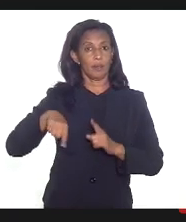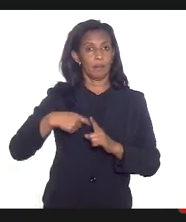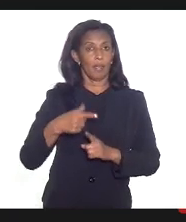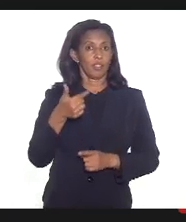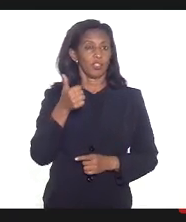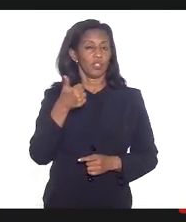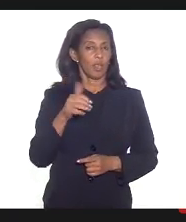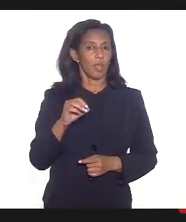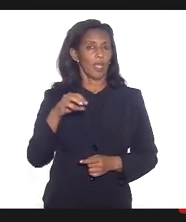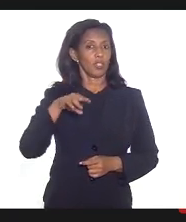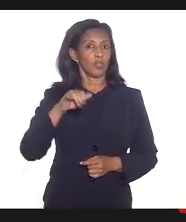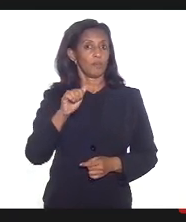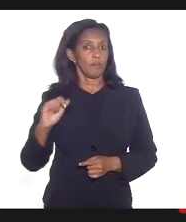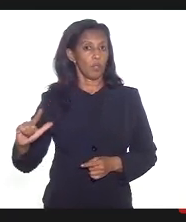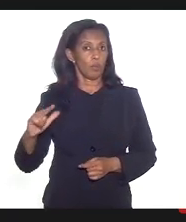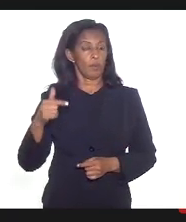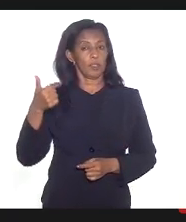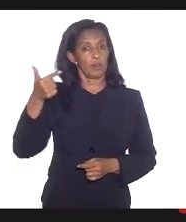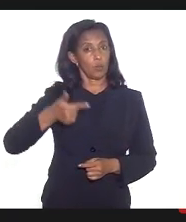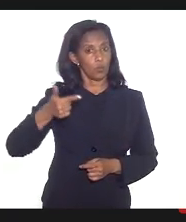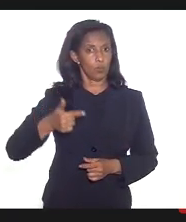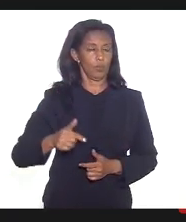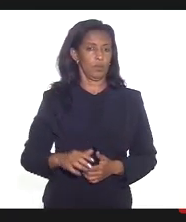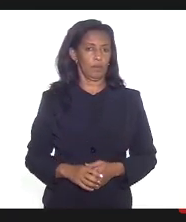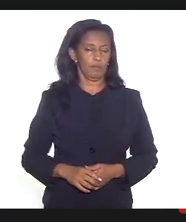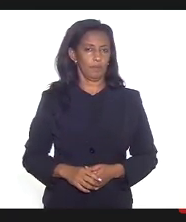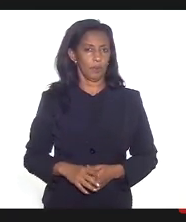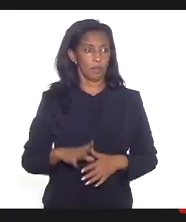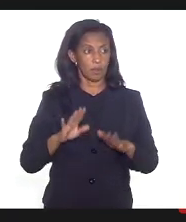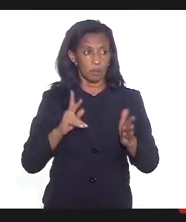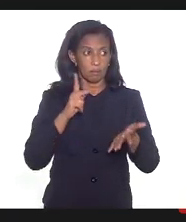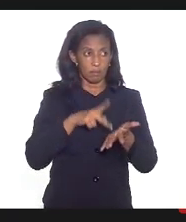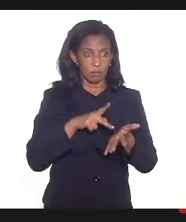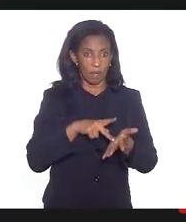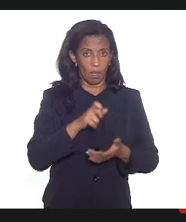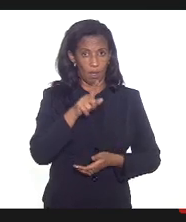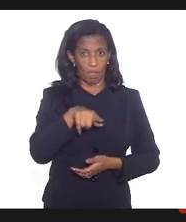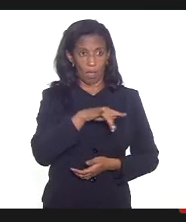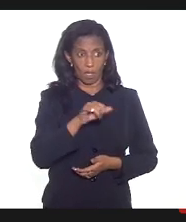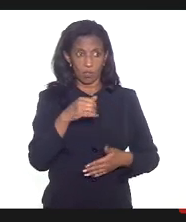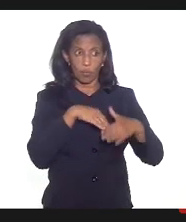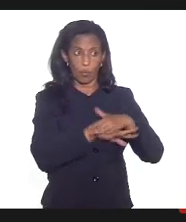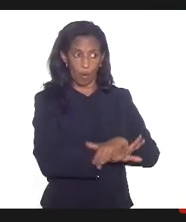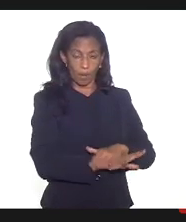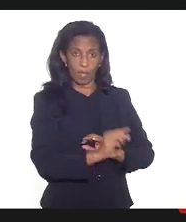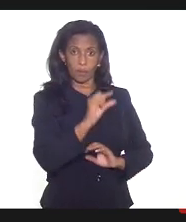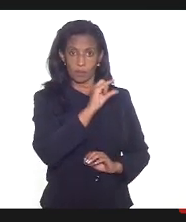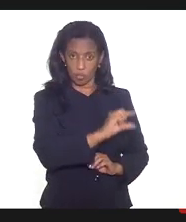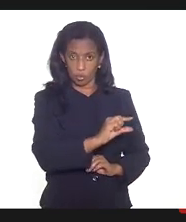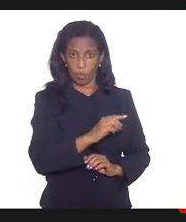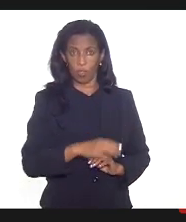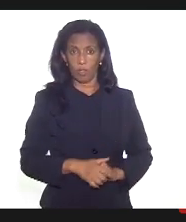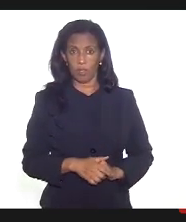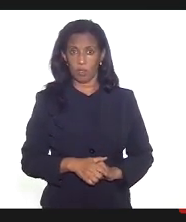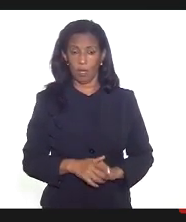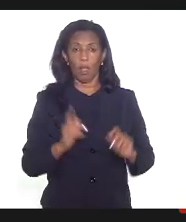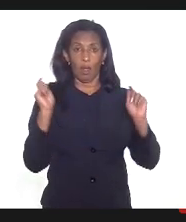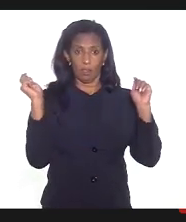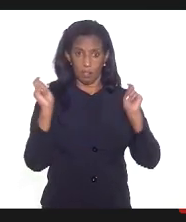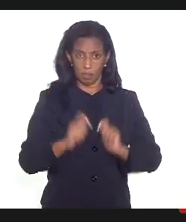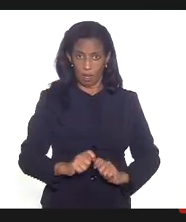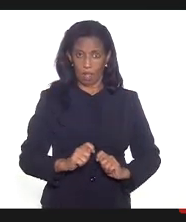10 mil doses para segunda e se realmente é isso que foi reservado essas duas elas são